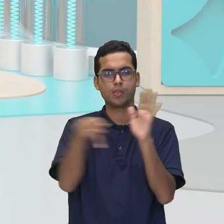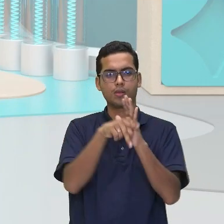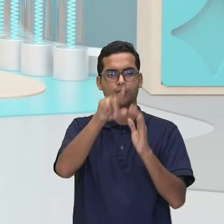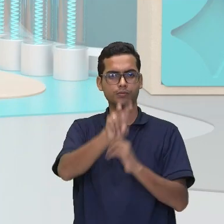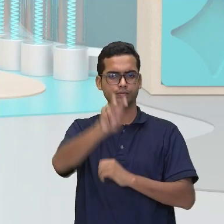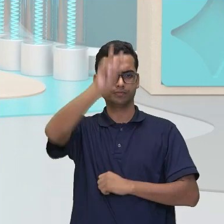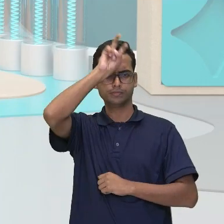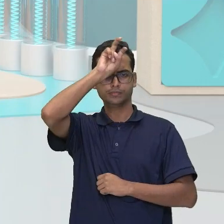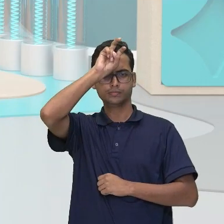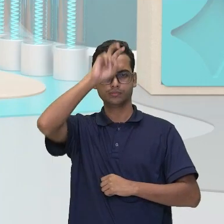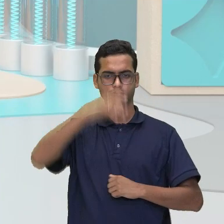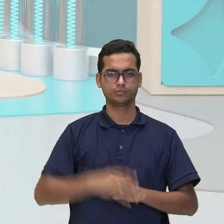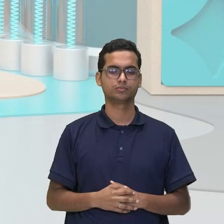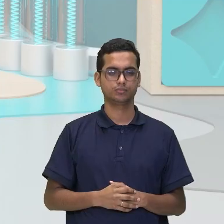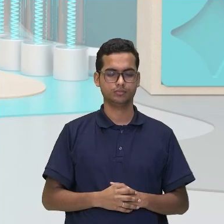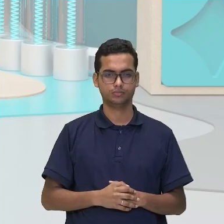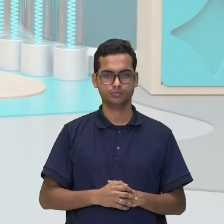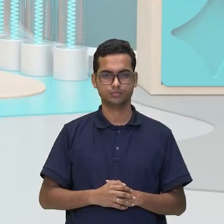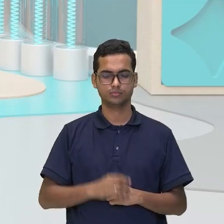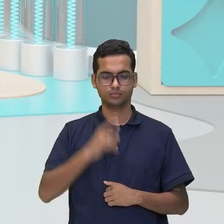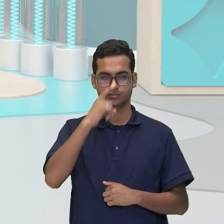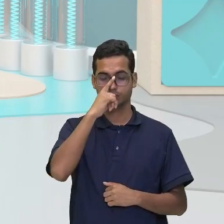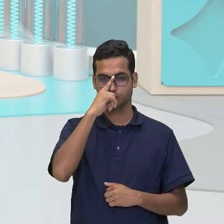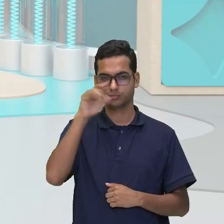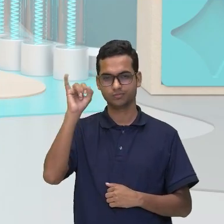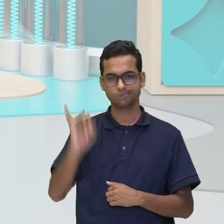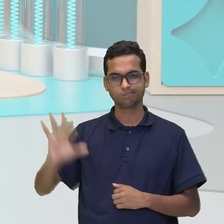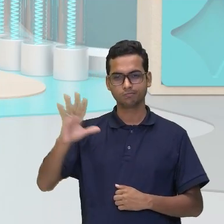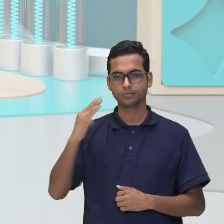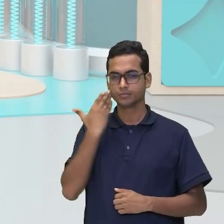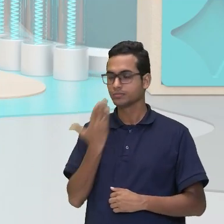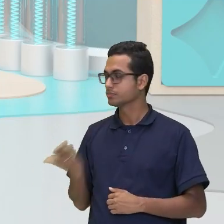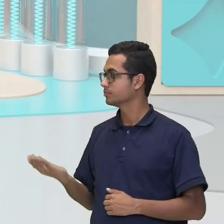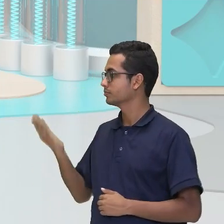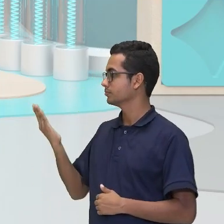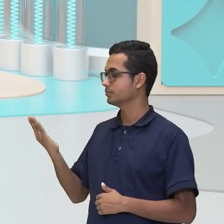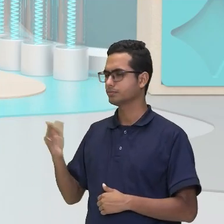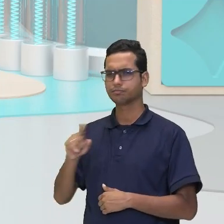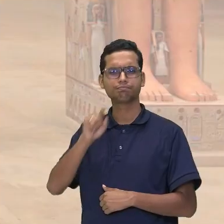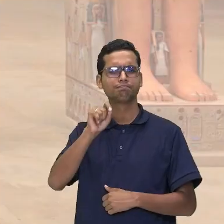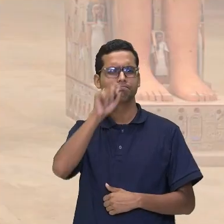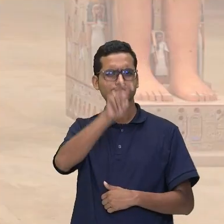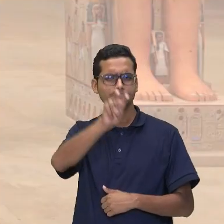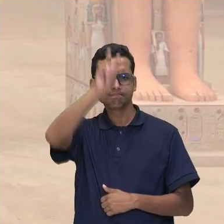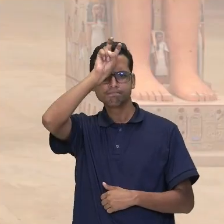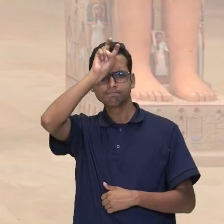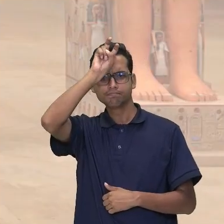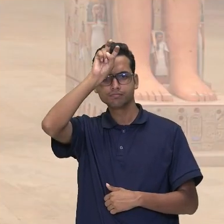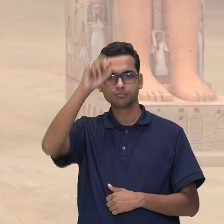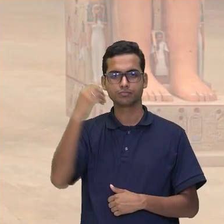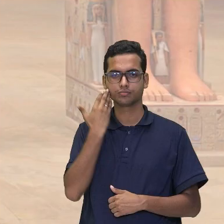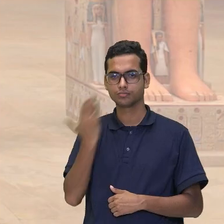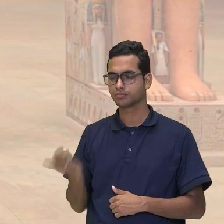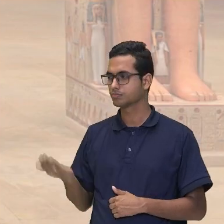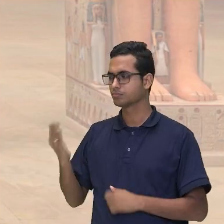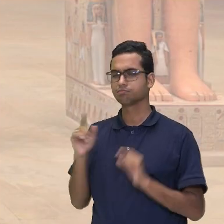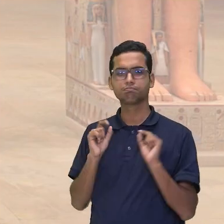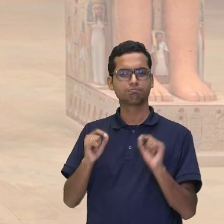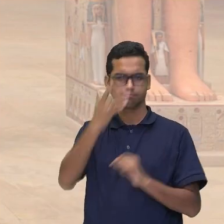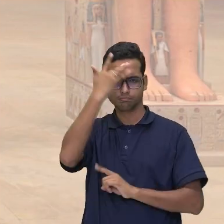imagens de vocês, né? Quem seria o faraó aqui nessas estátuas? Quem